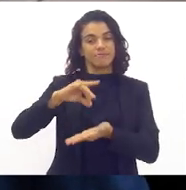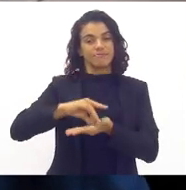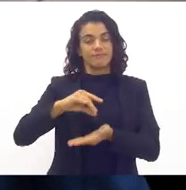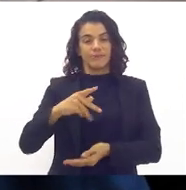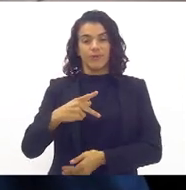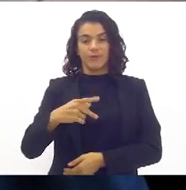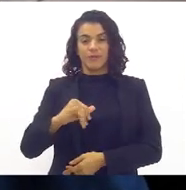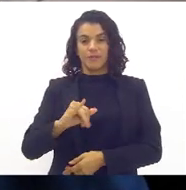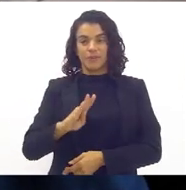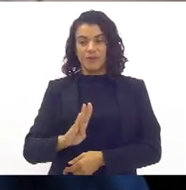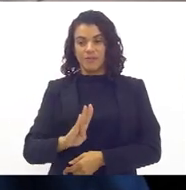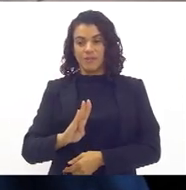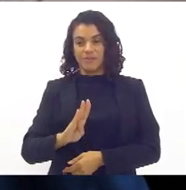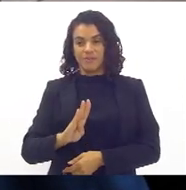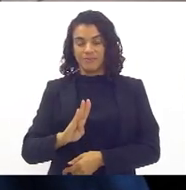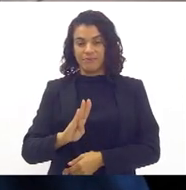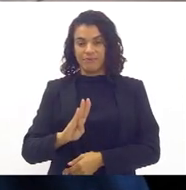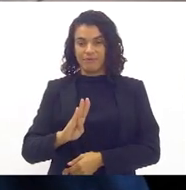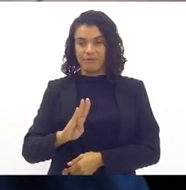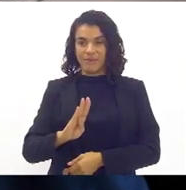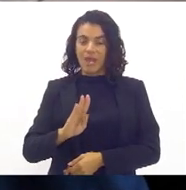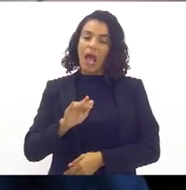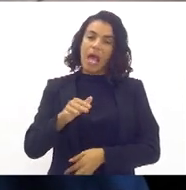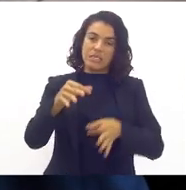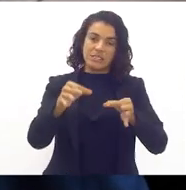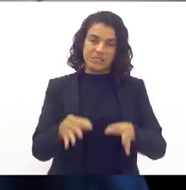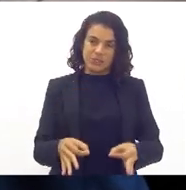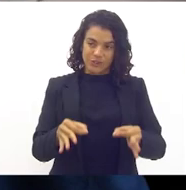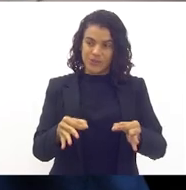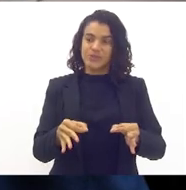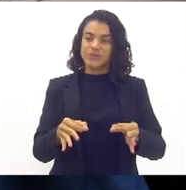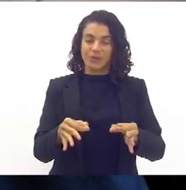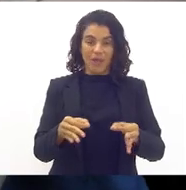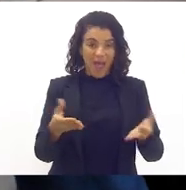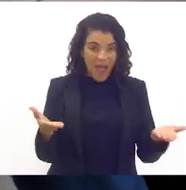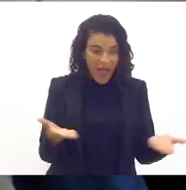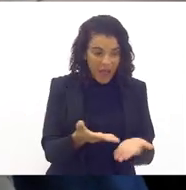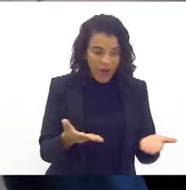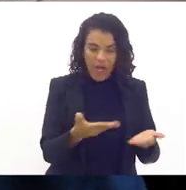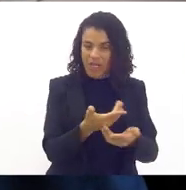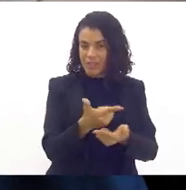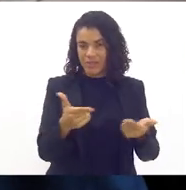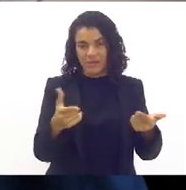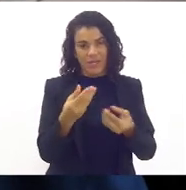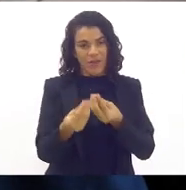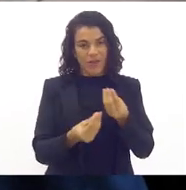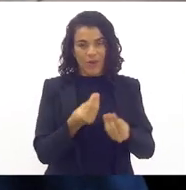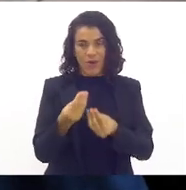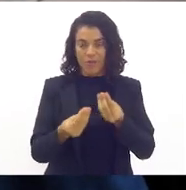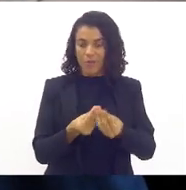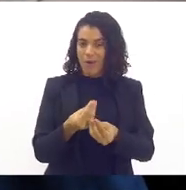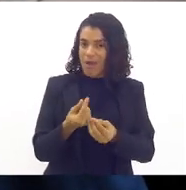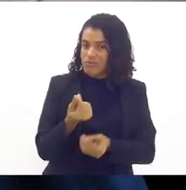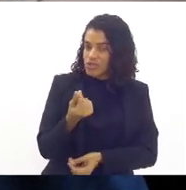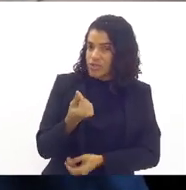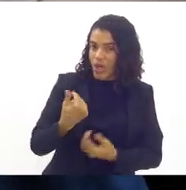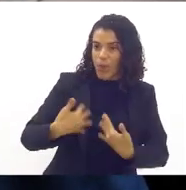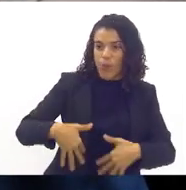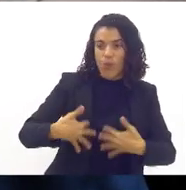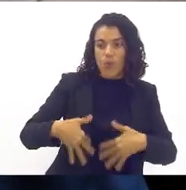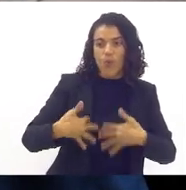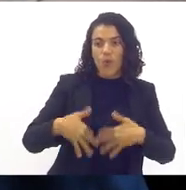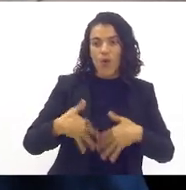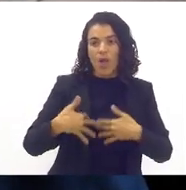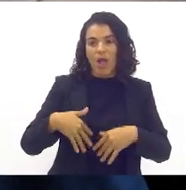PIB. Pelo menos isso seria justo. Como está, nós não temos saída. É muito dinheiro. Pô, em um ano, a